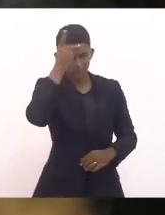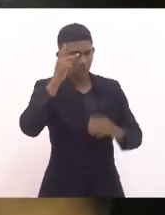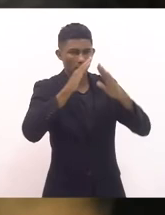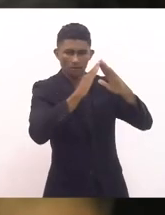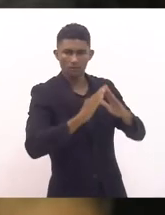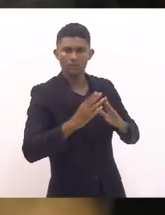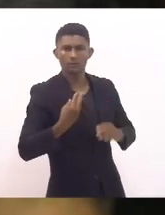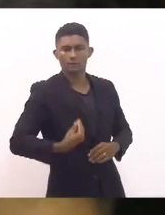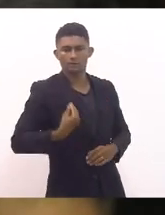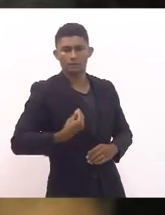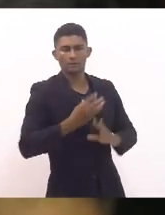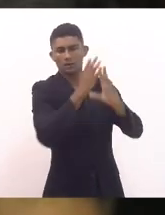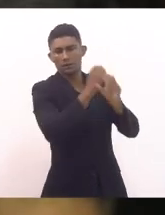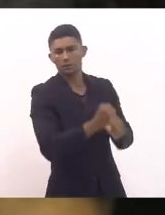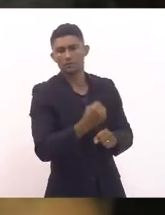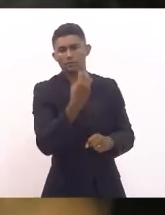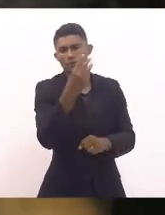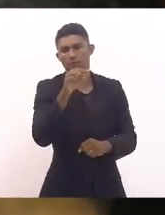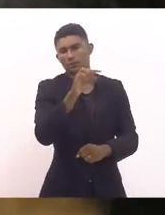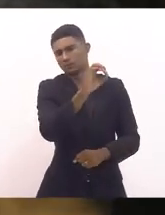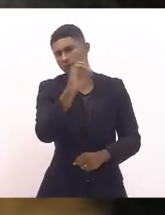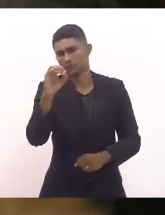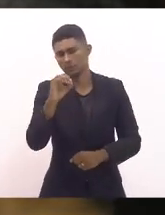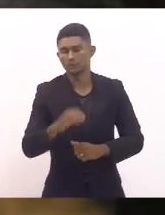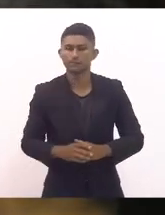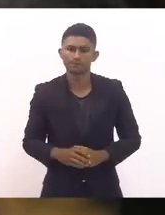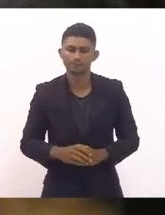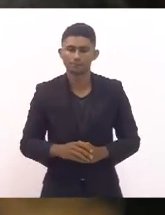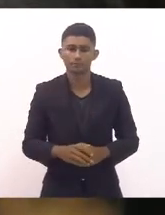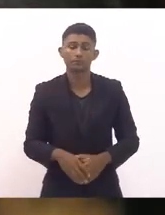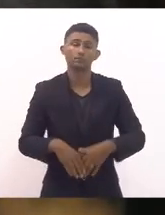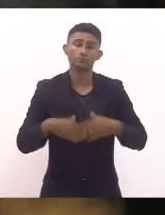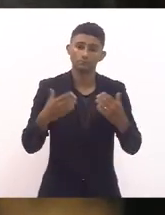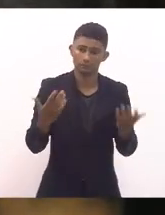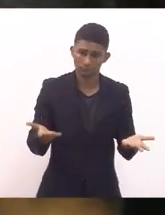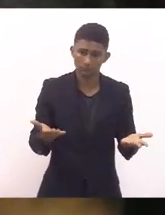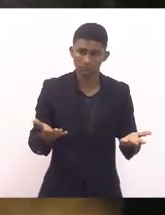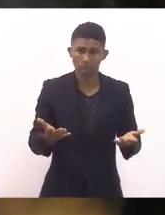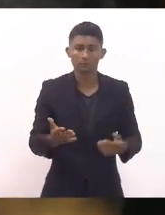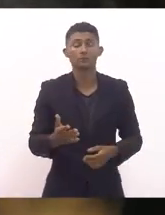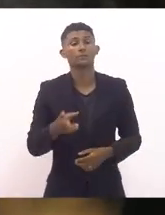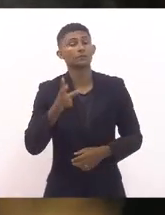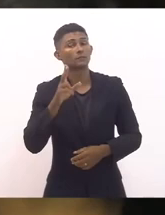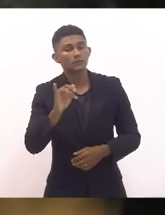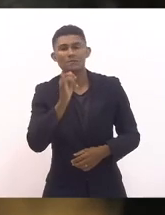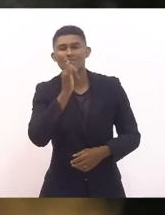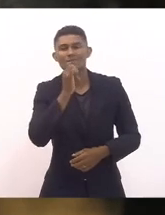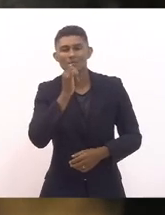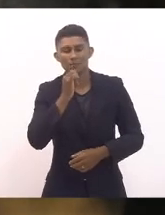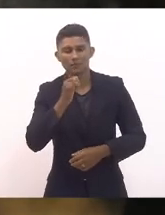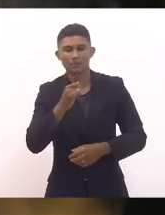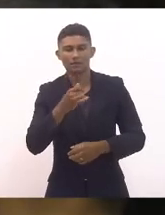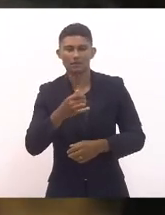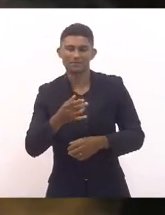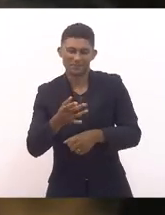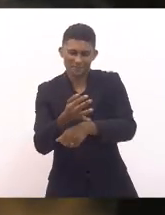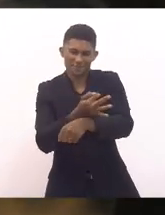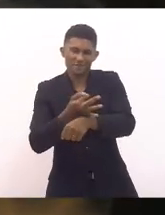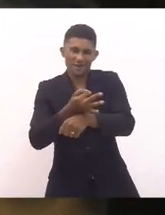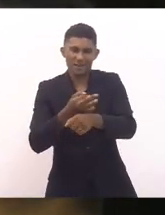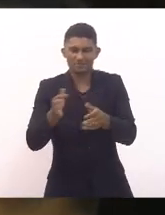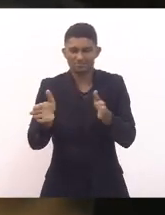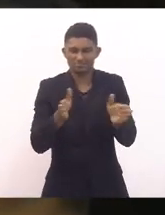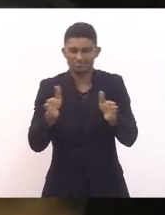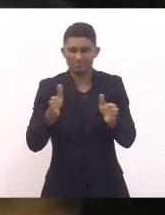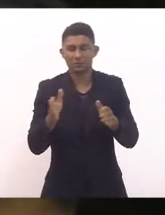habitantes. Quando nós temos, não é, a alta temporada, esse número de